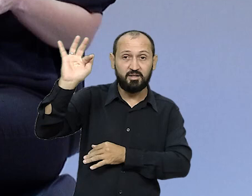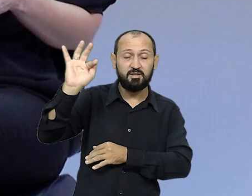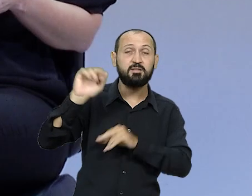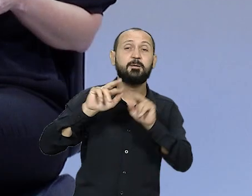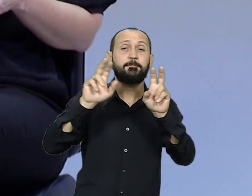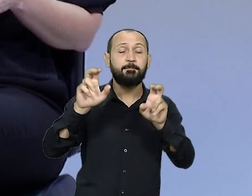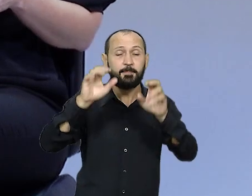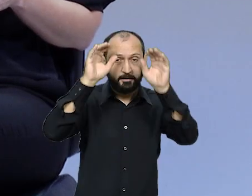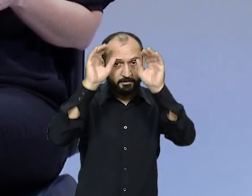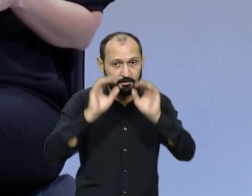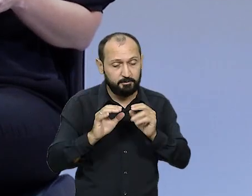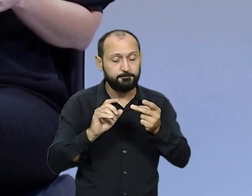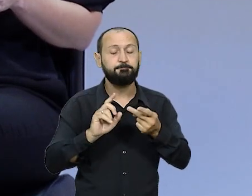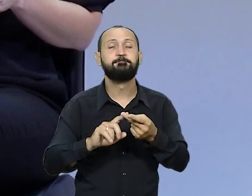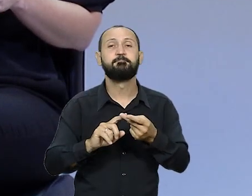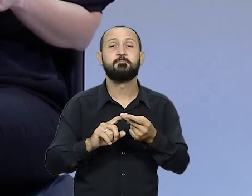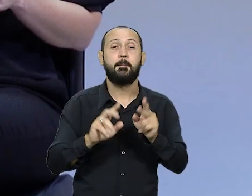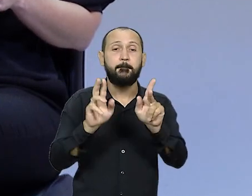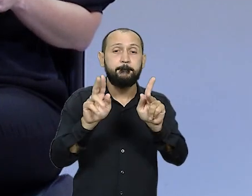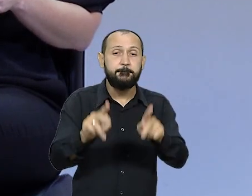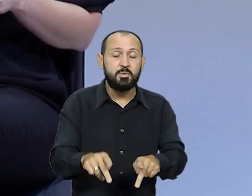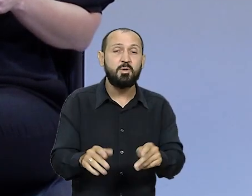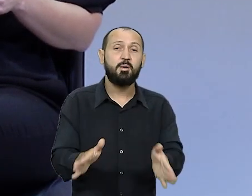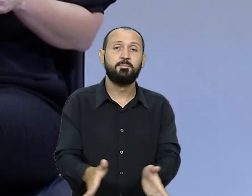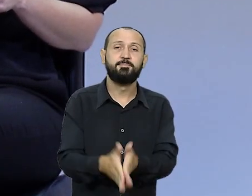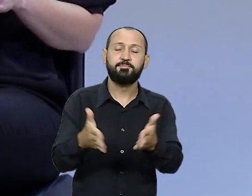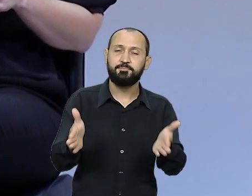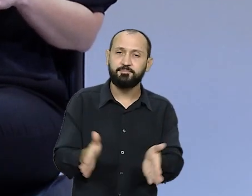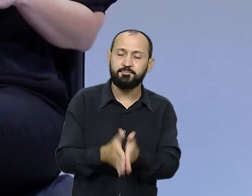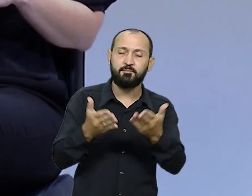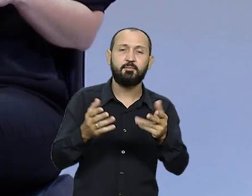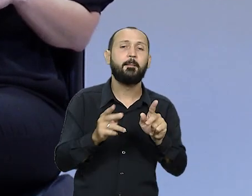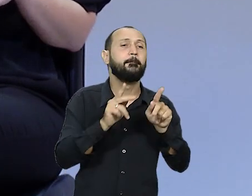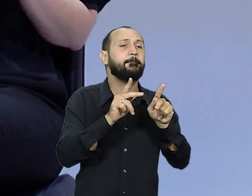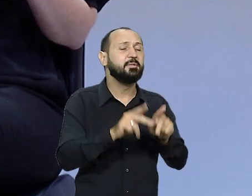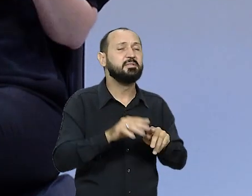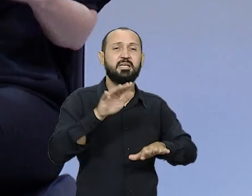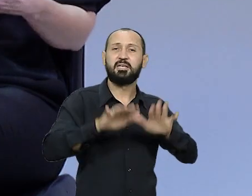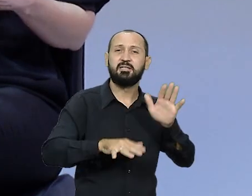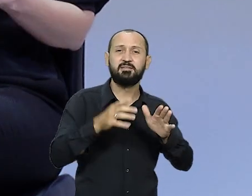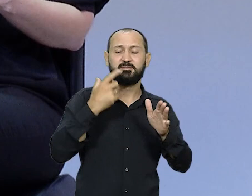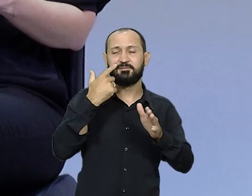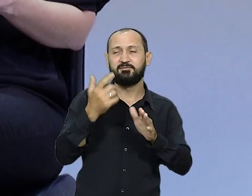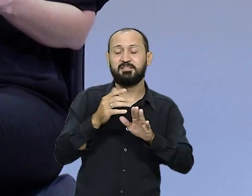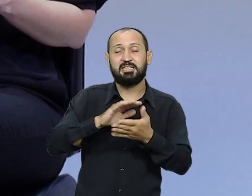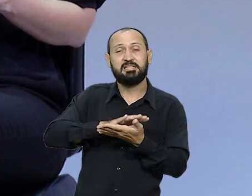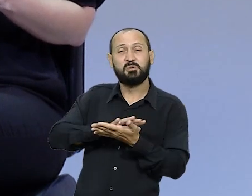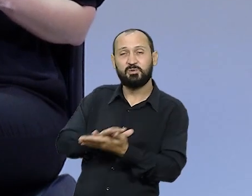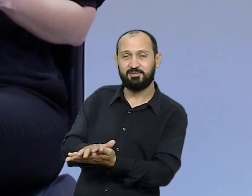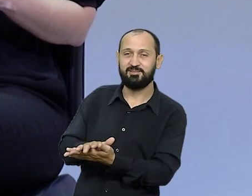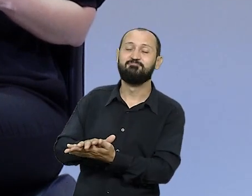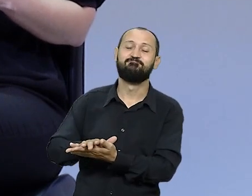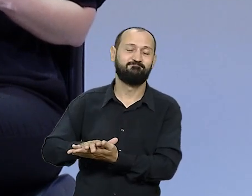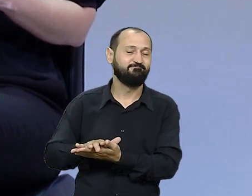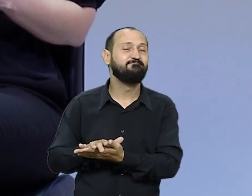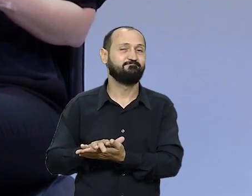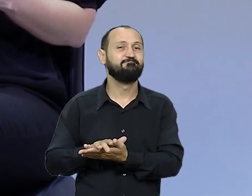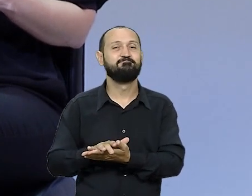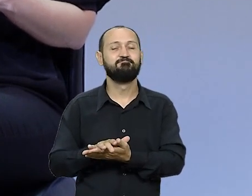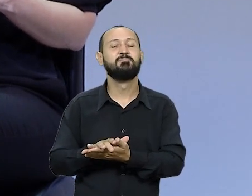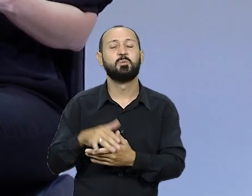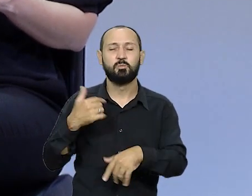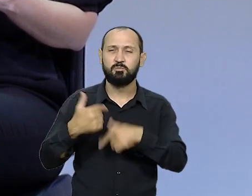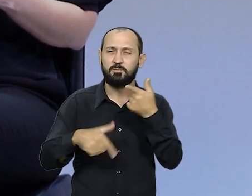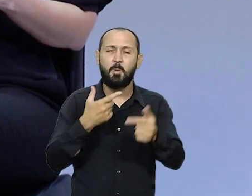parte de cidadania para a população mais carente, para a população que, por vezes, está na margem da sociedade. E é um